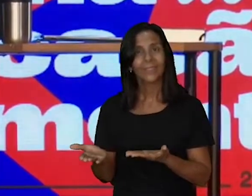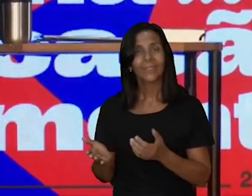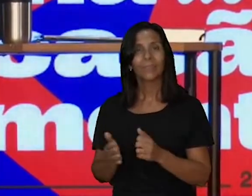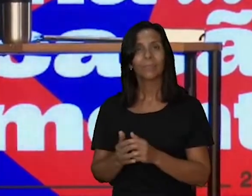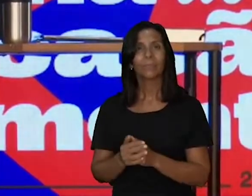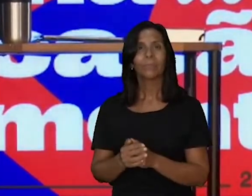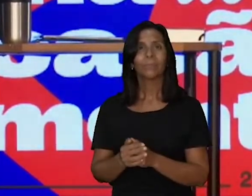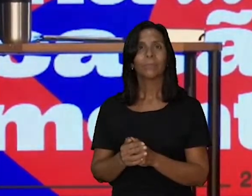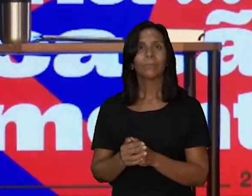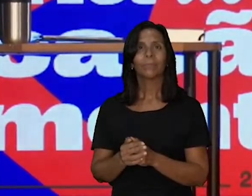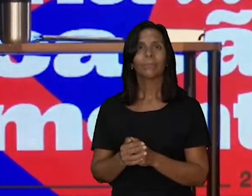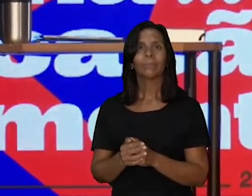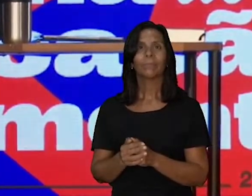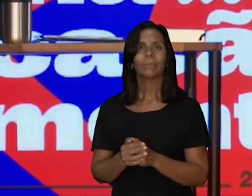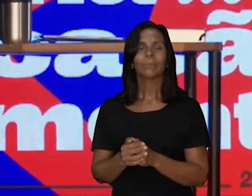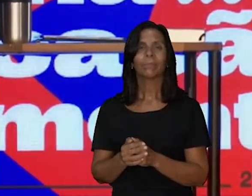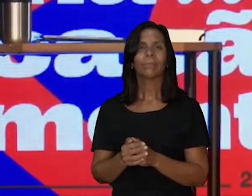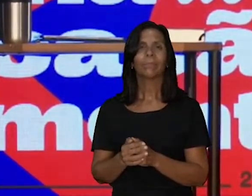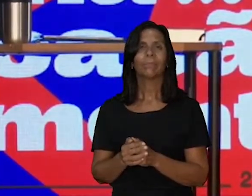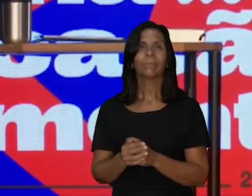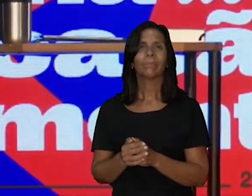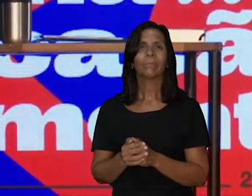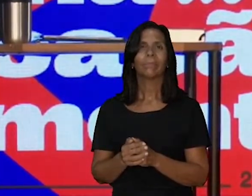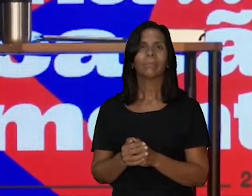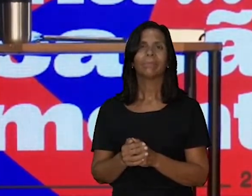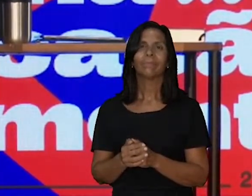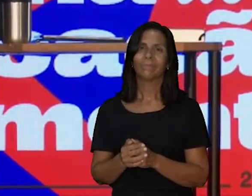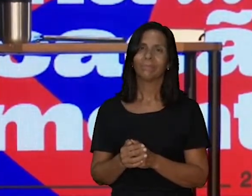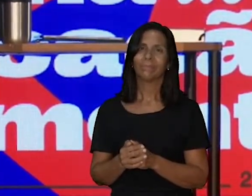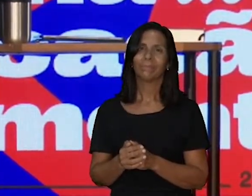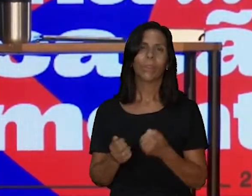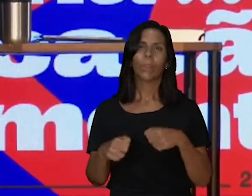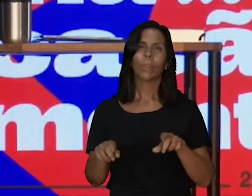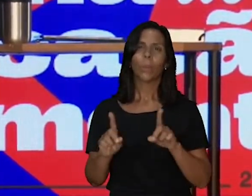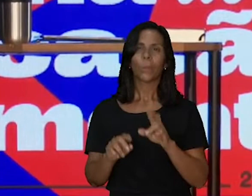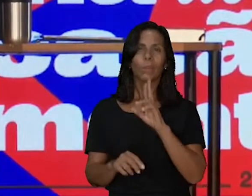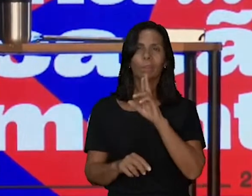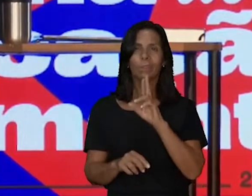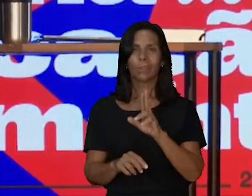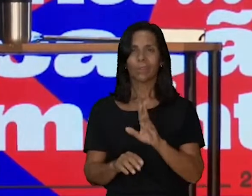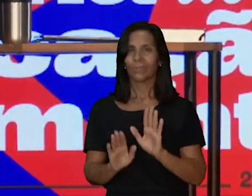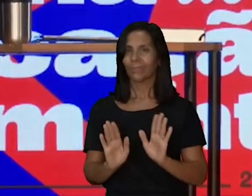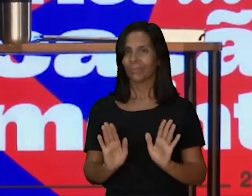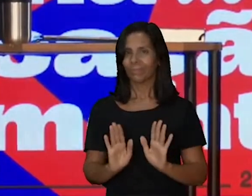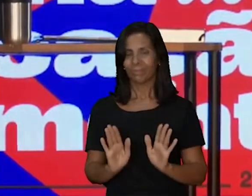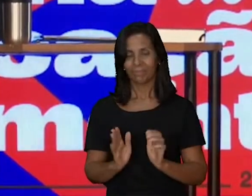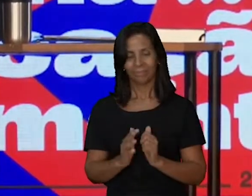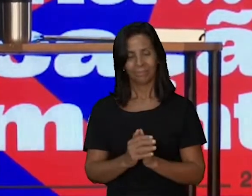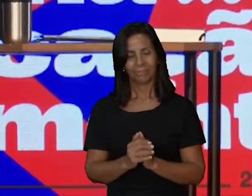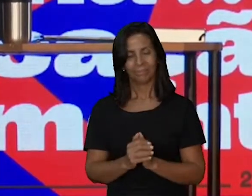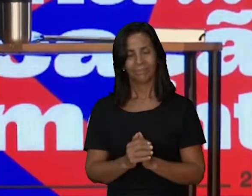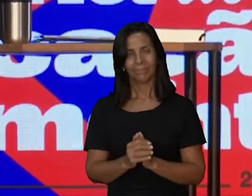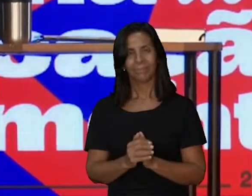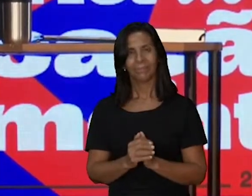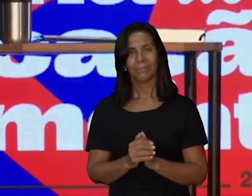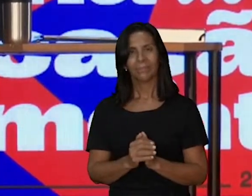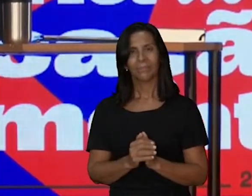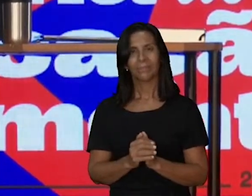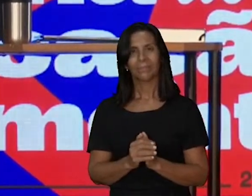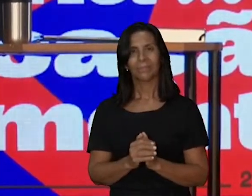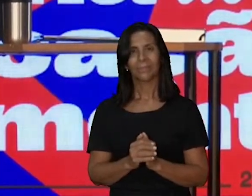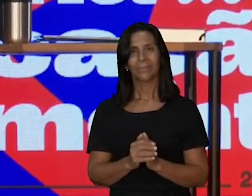Não é programa de auditório, então você não responde animado só porque fica bem.